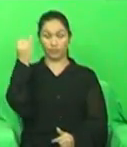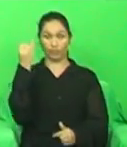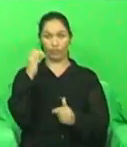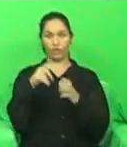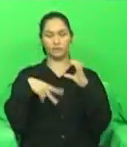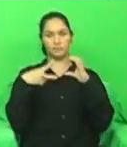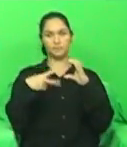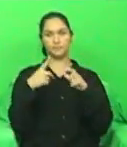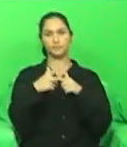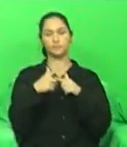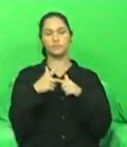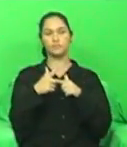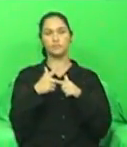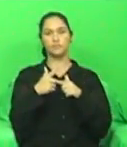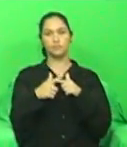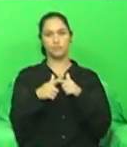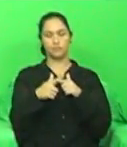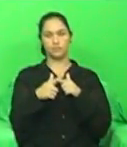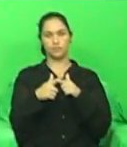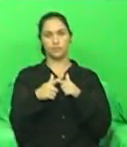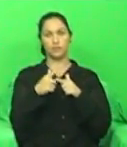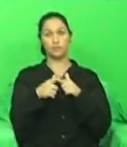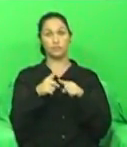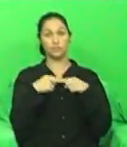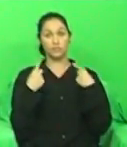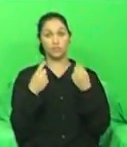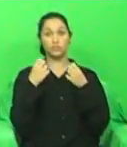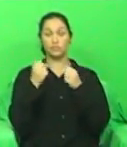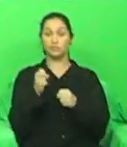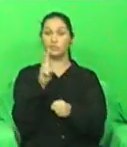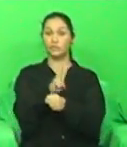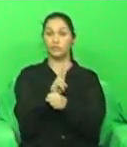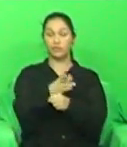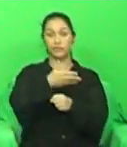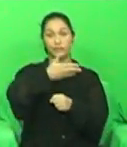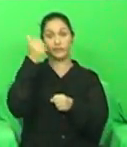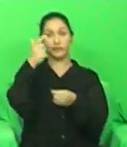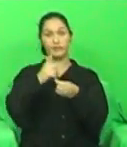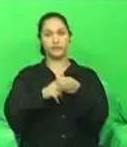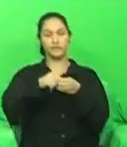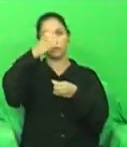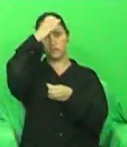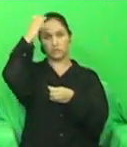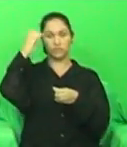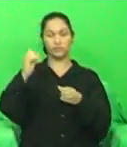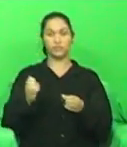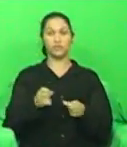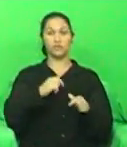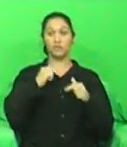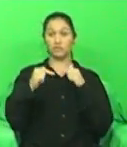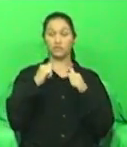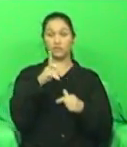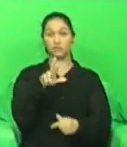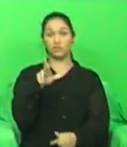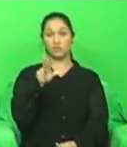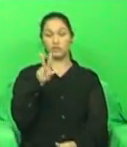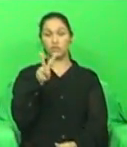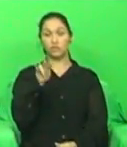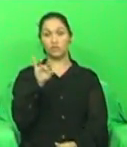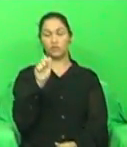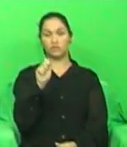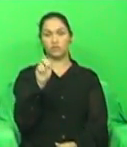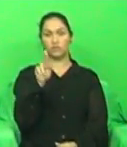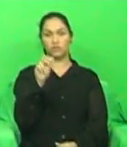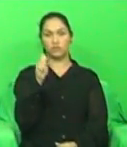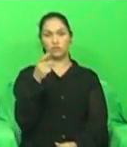é pra que a gente curte cada vez mais e melhor da cidade esse debate da via rápida é muito